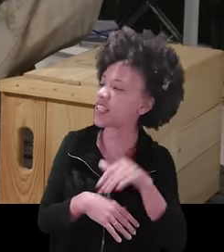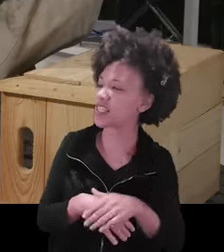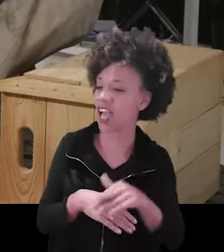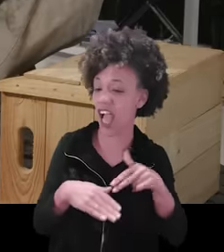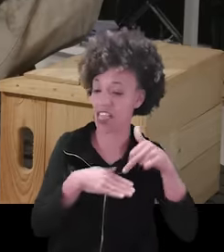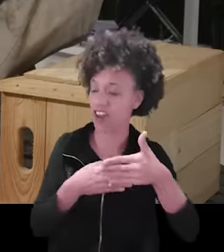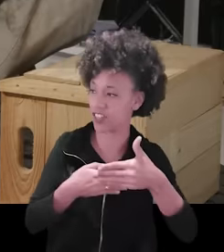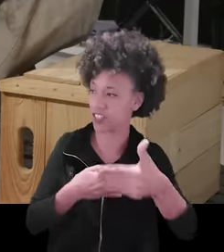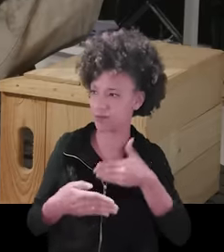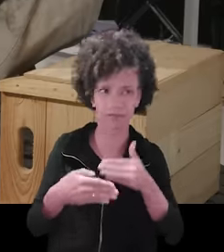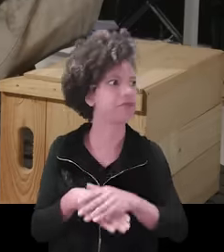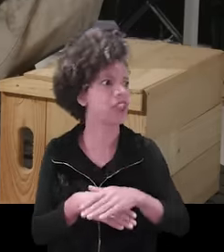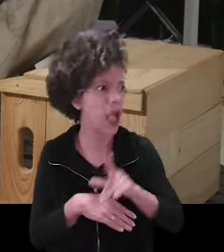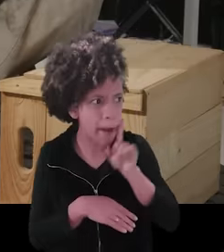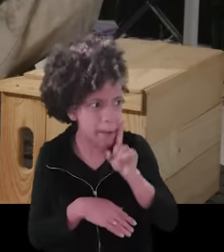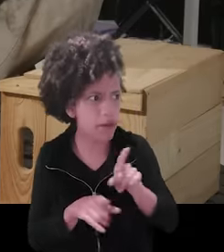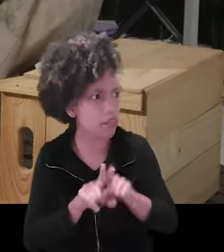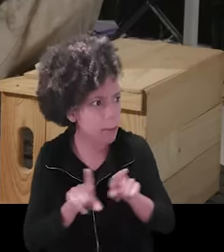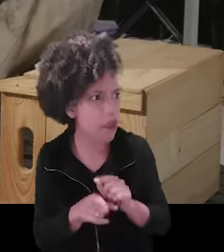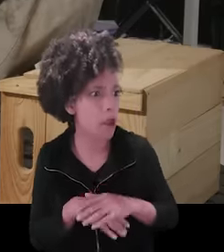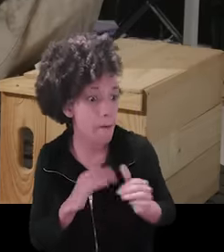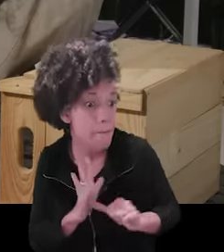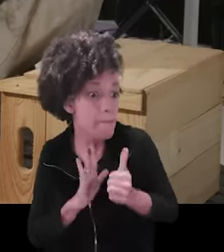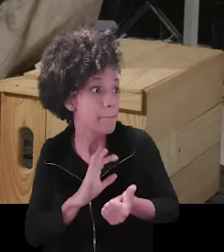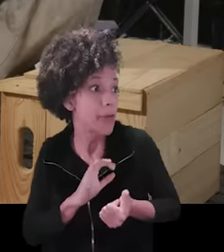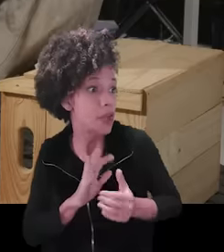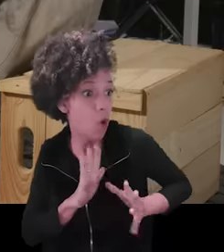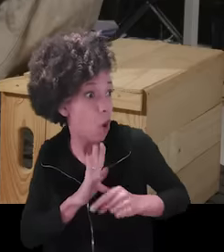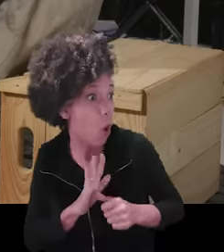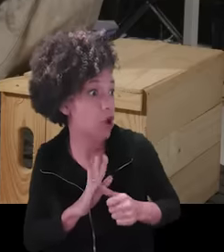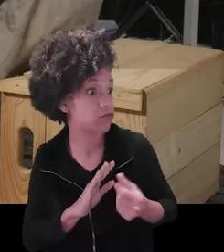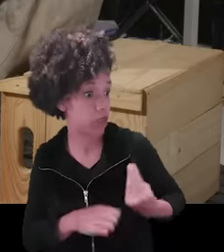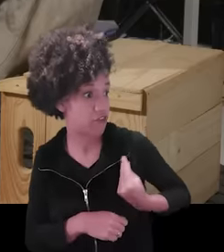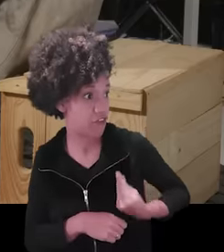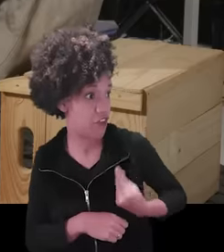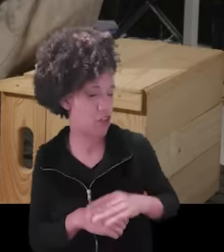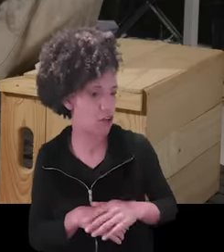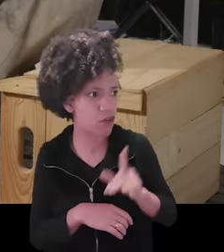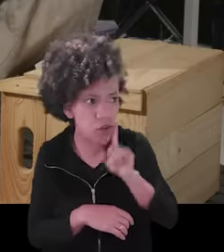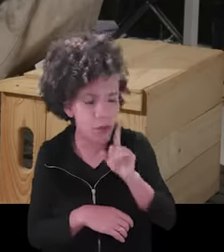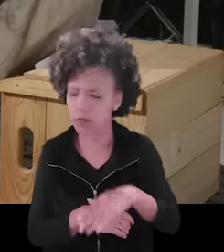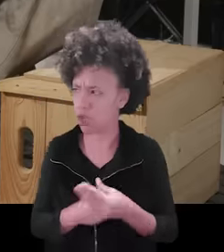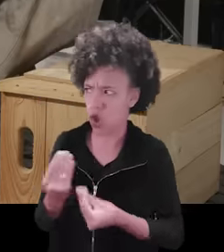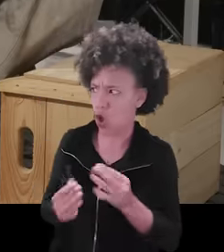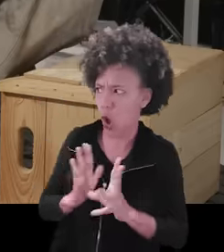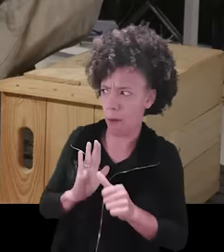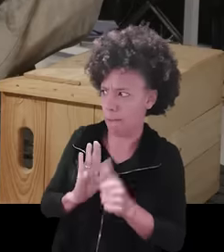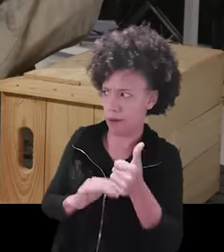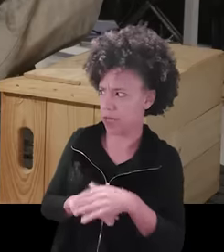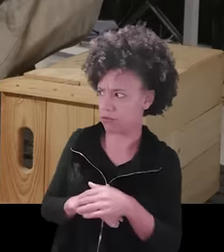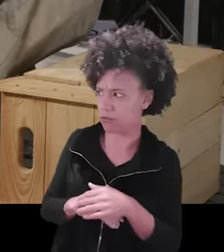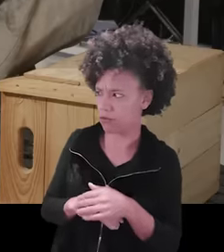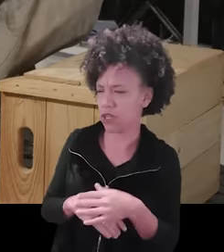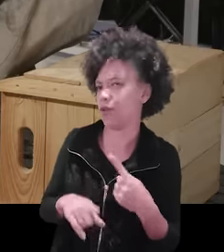atravessando vermelho é americano também o primeiro golpe que eu levei nos E foi com americano como é que